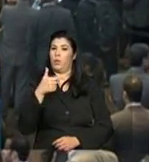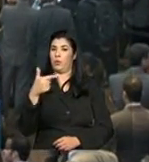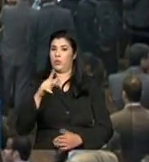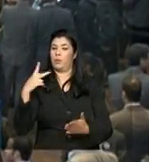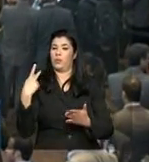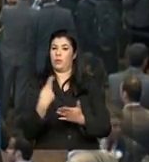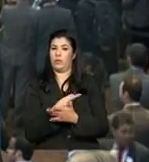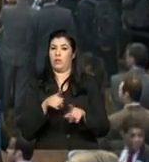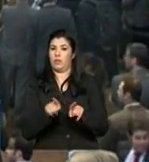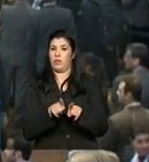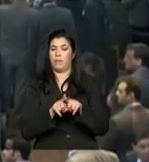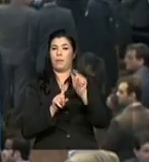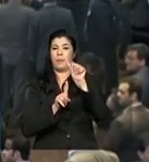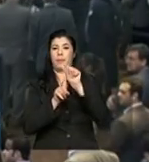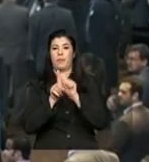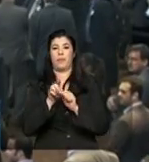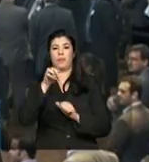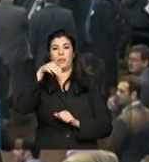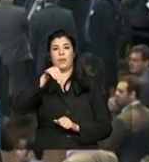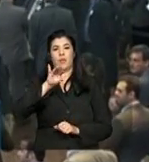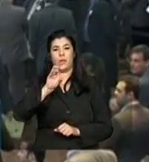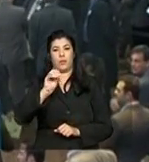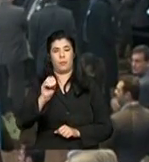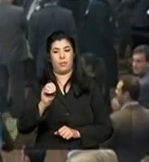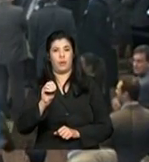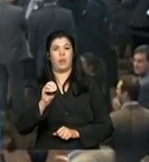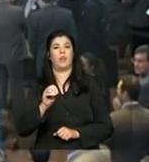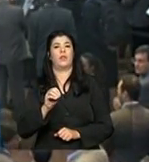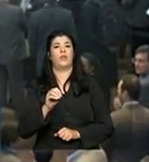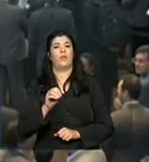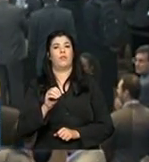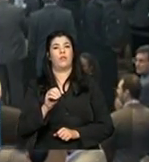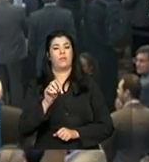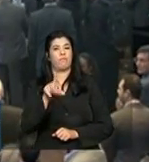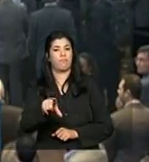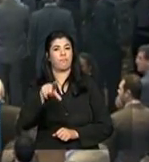nesse ano ocorreu em maio. Foi um leilão para a construção de